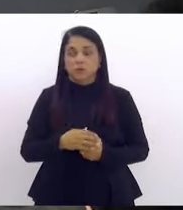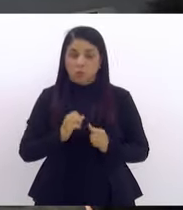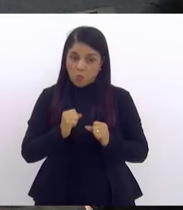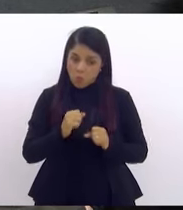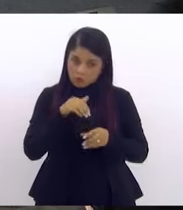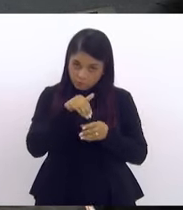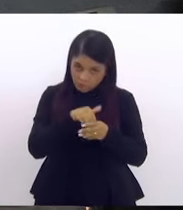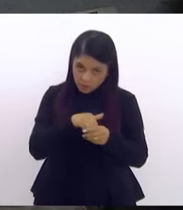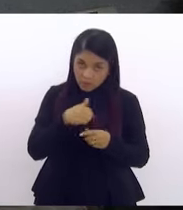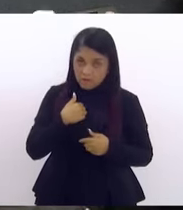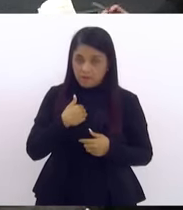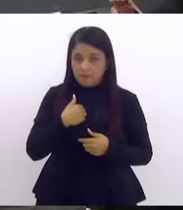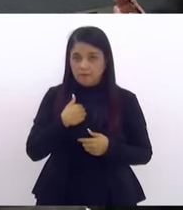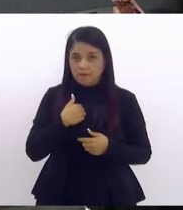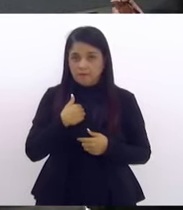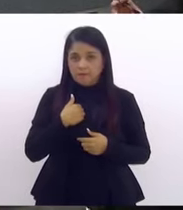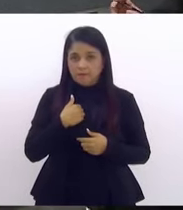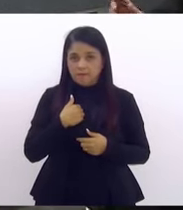votar.